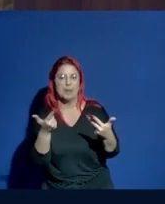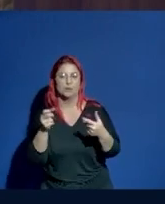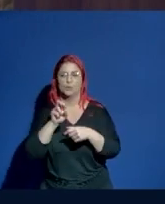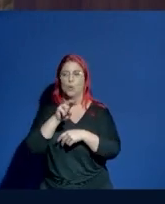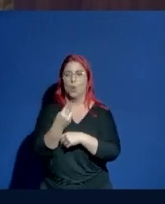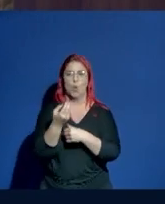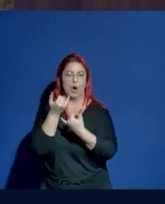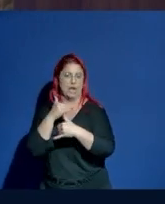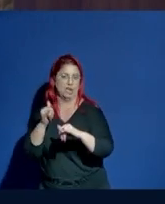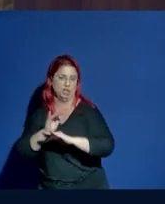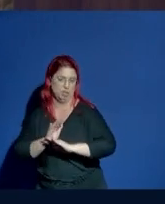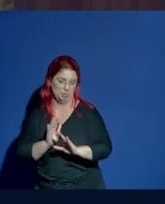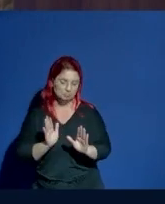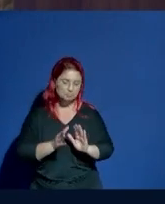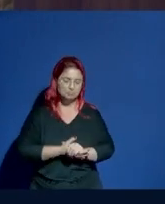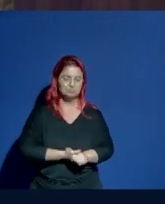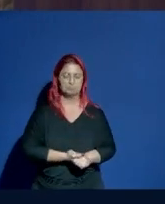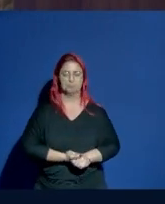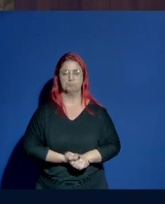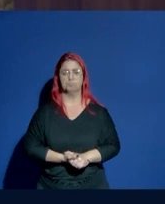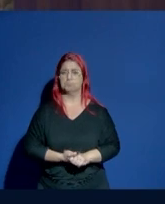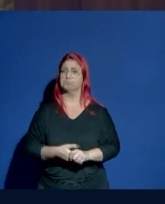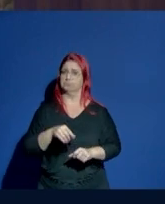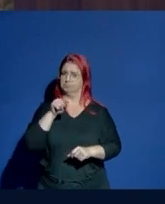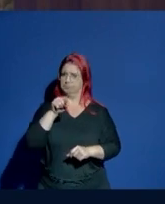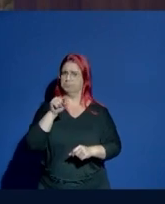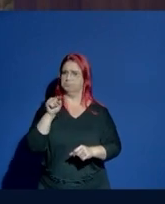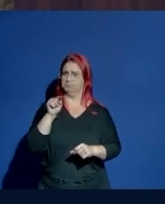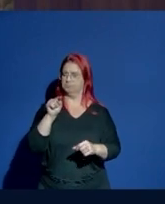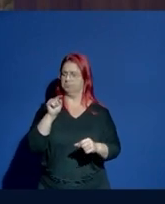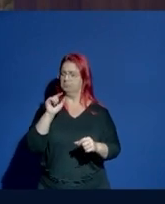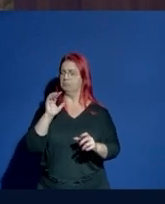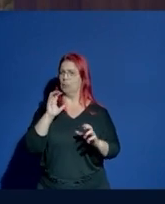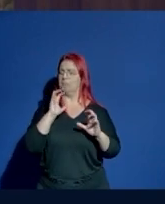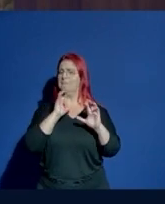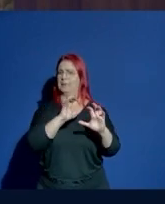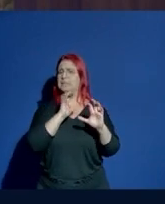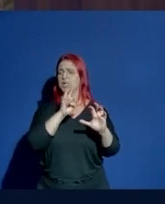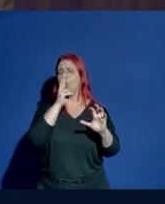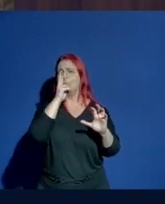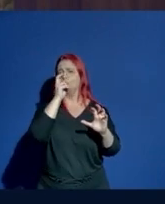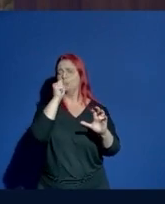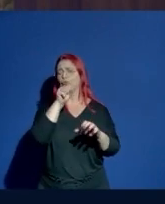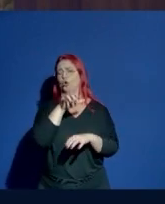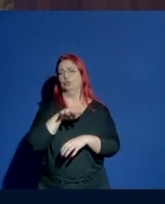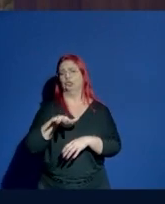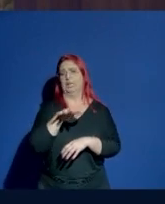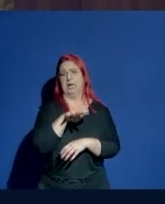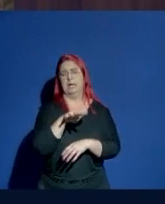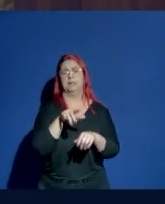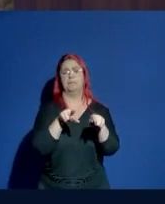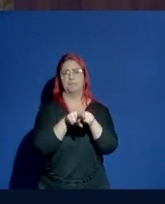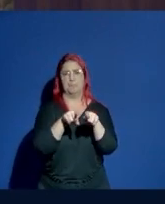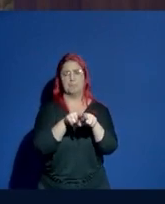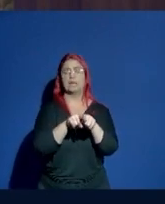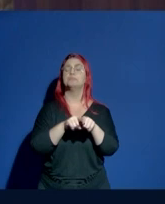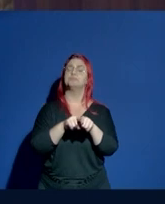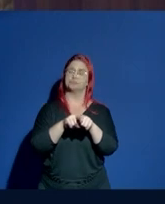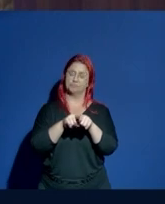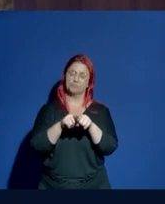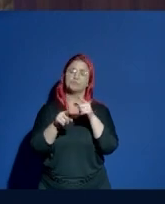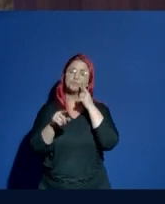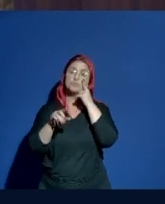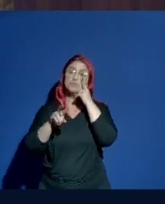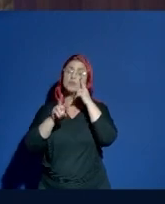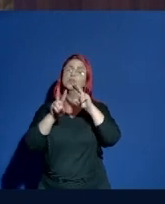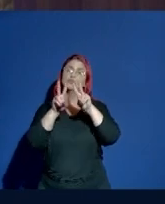que hoje a gente tem. Isso também traz uma pressão muito grande, eu acho que, para a indústria. Ah, e aí entra muito a parte de desenvolvimento, que a gente está